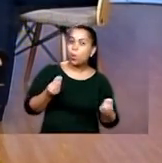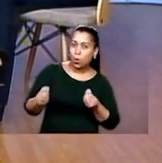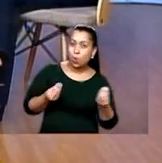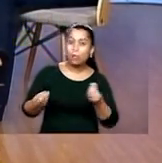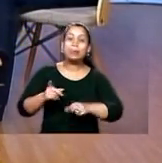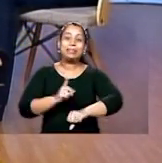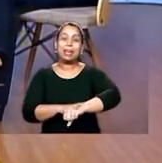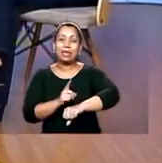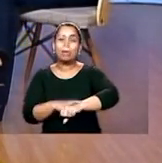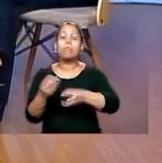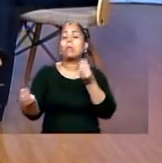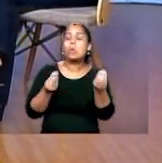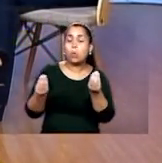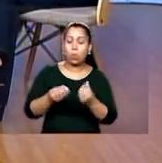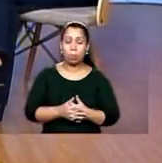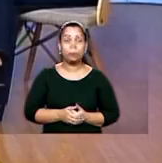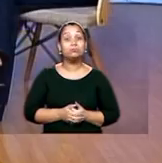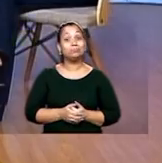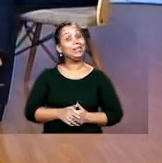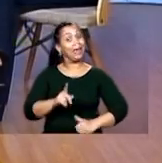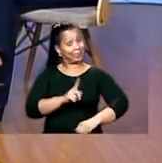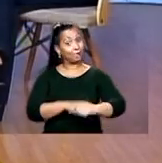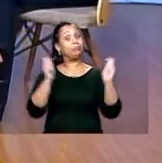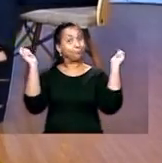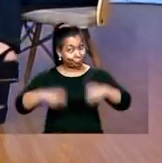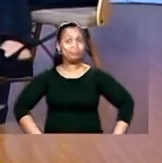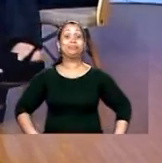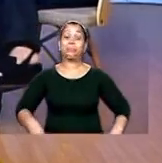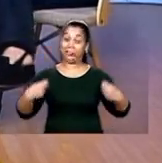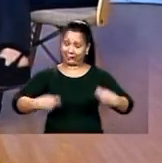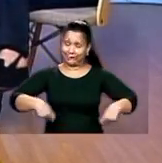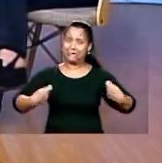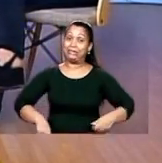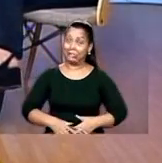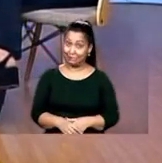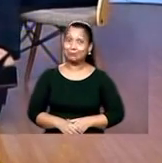questão do tempo? Tem que dar tempo.